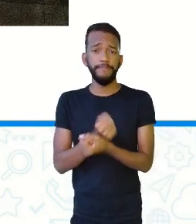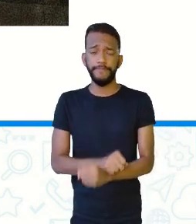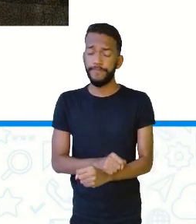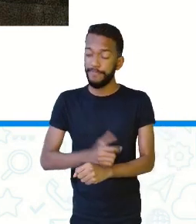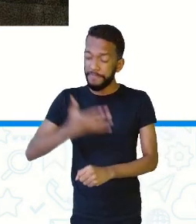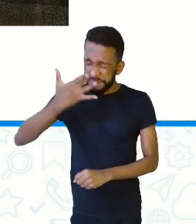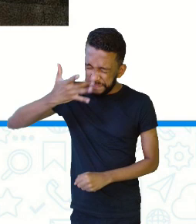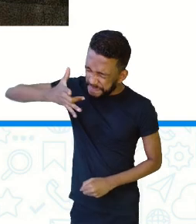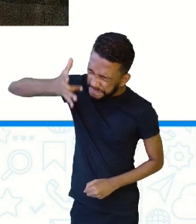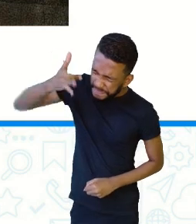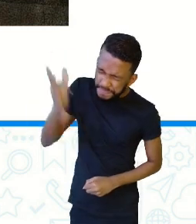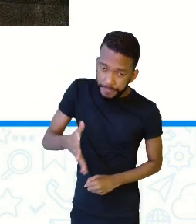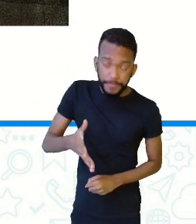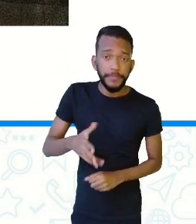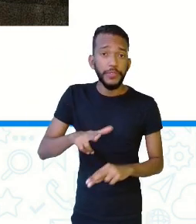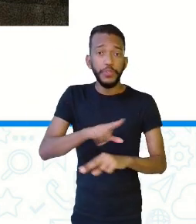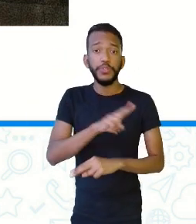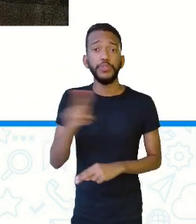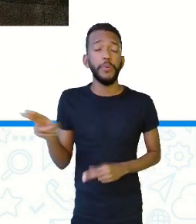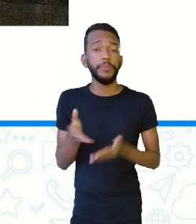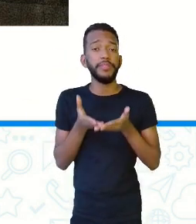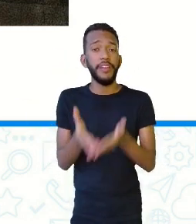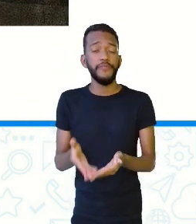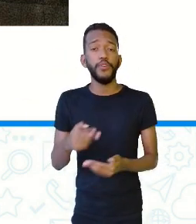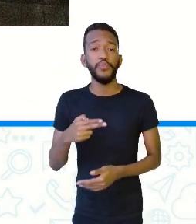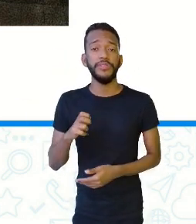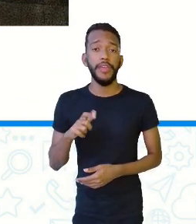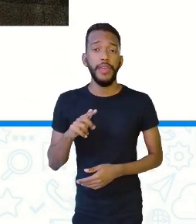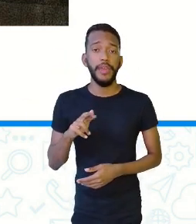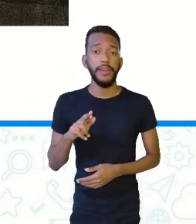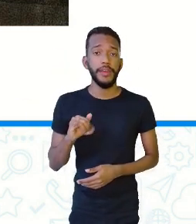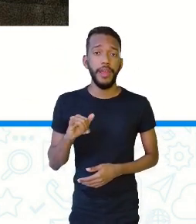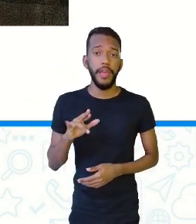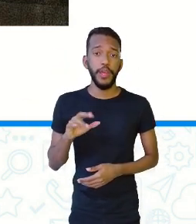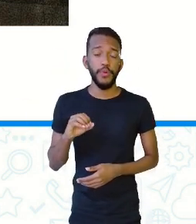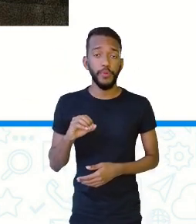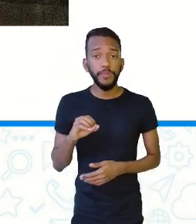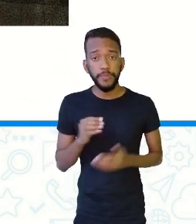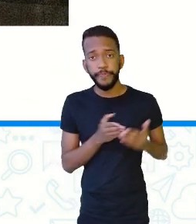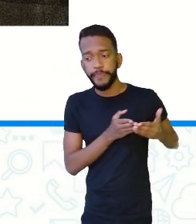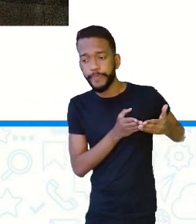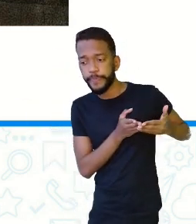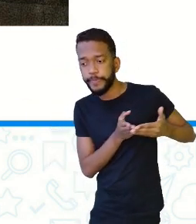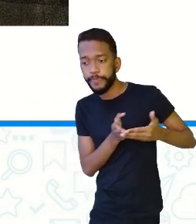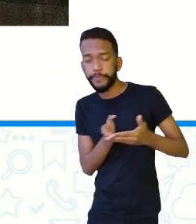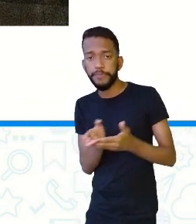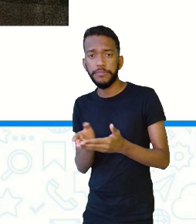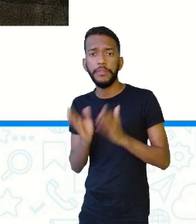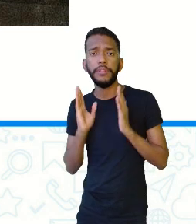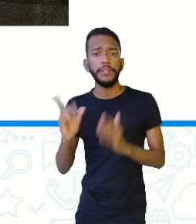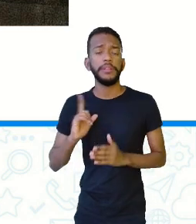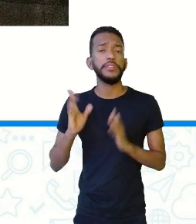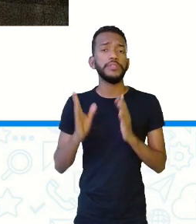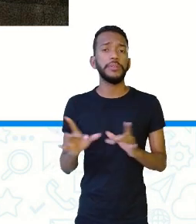imundos, chamados navios negreiros. Muitas pessoas que chegavam nesses navios,